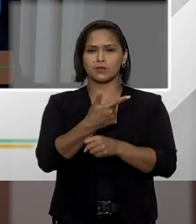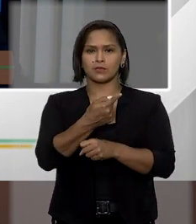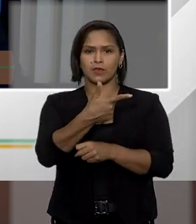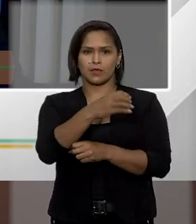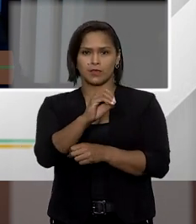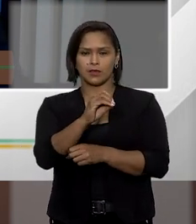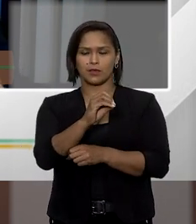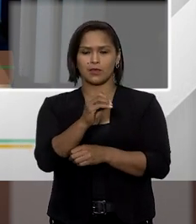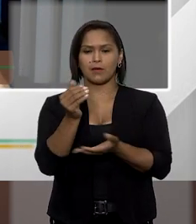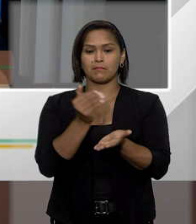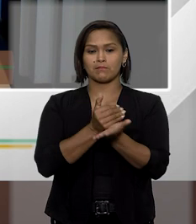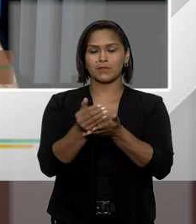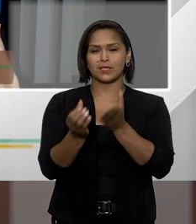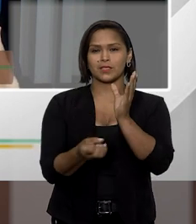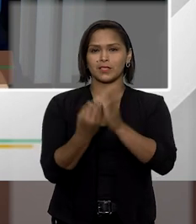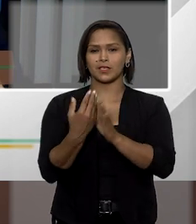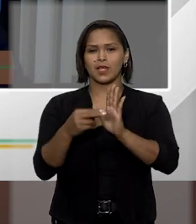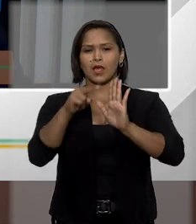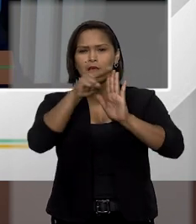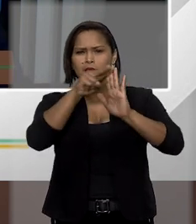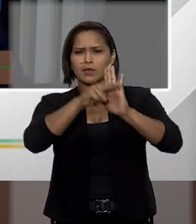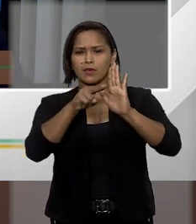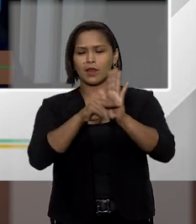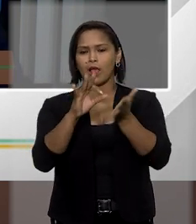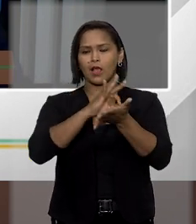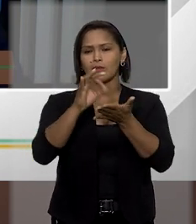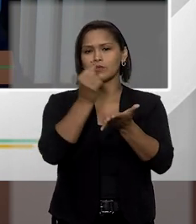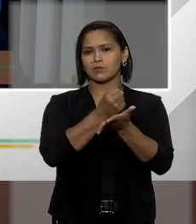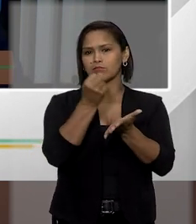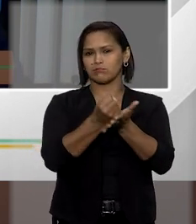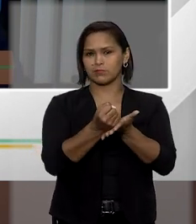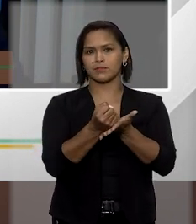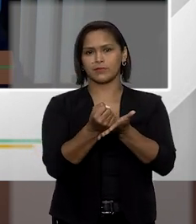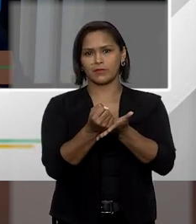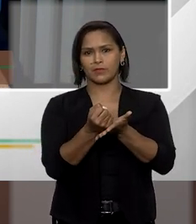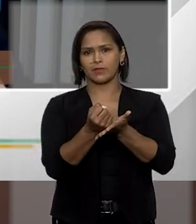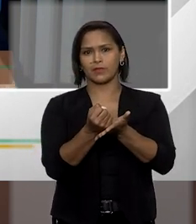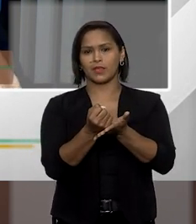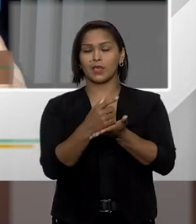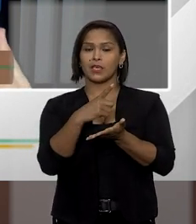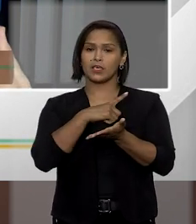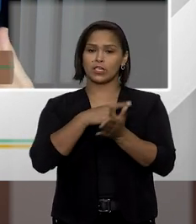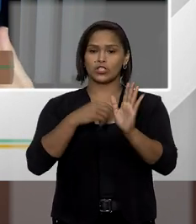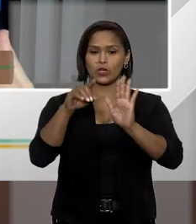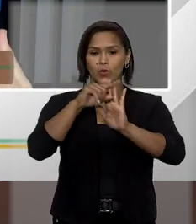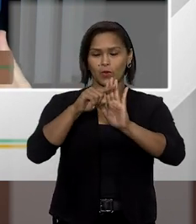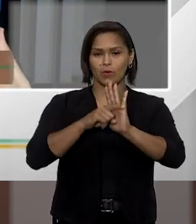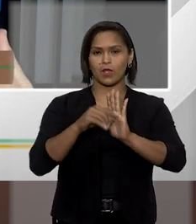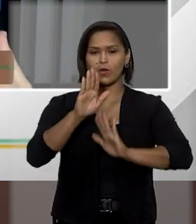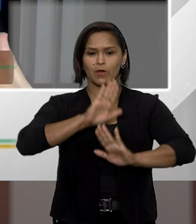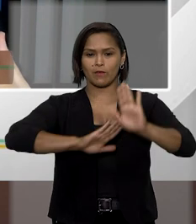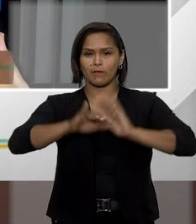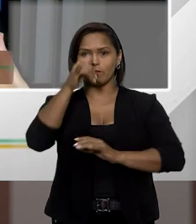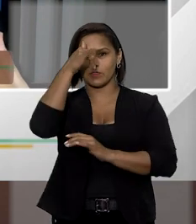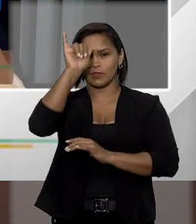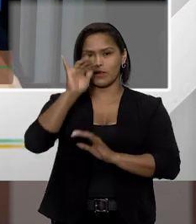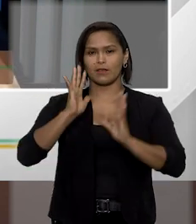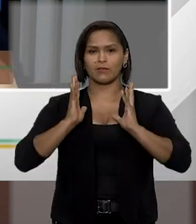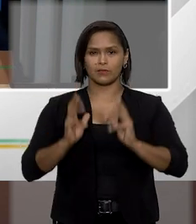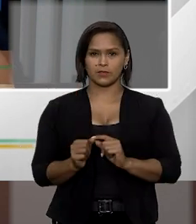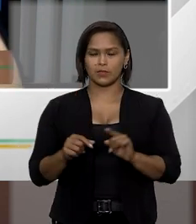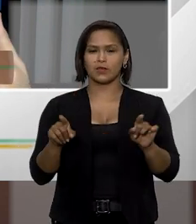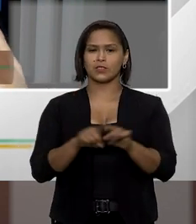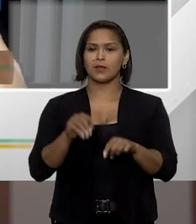70, passaram a criar cláusulas contratuais que previam a estruturação de mecanismos de